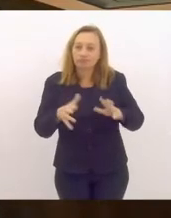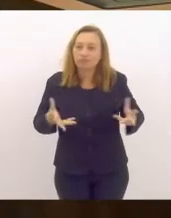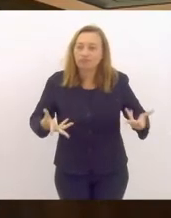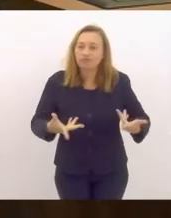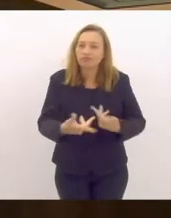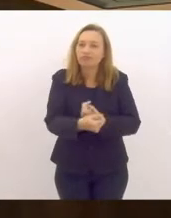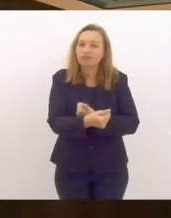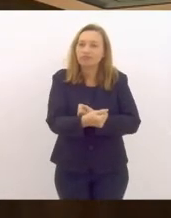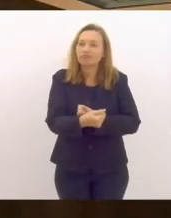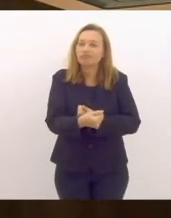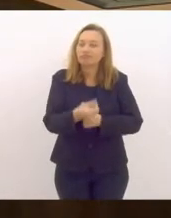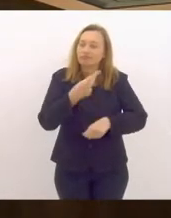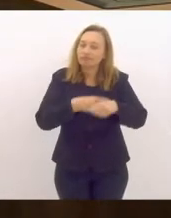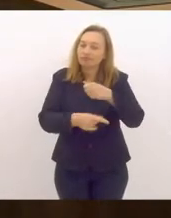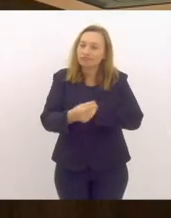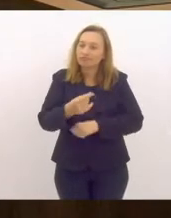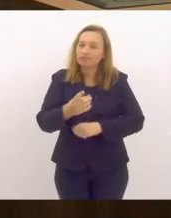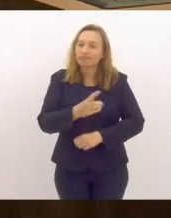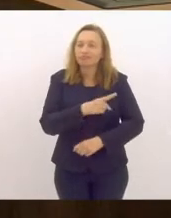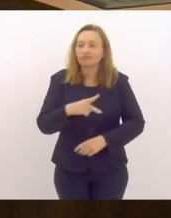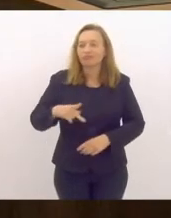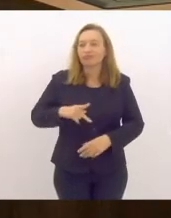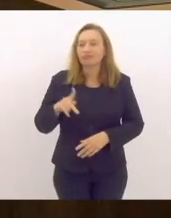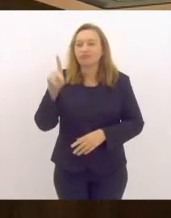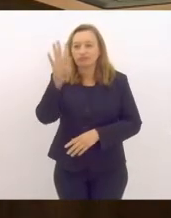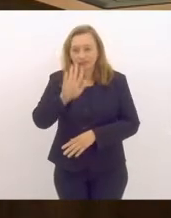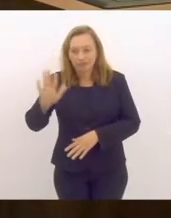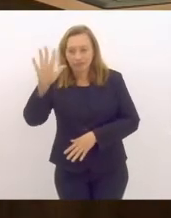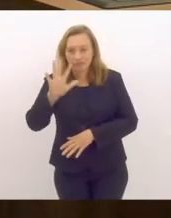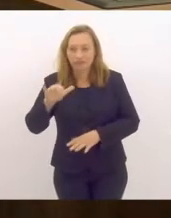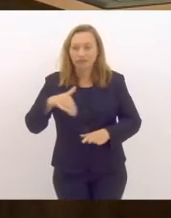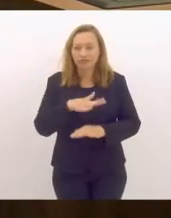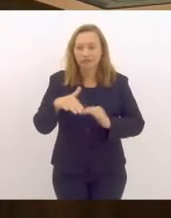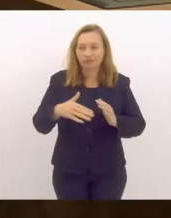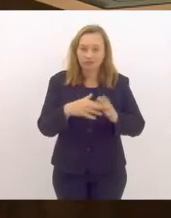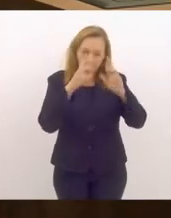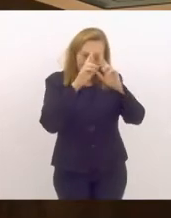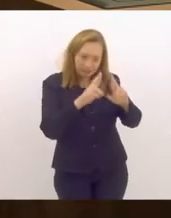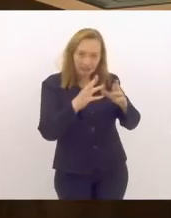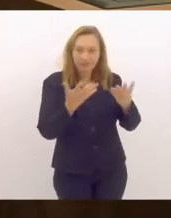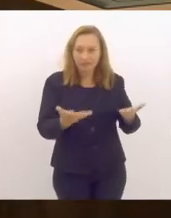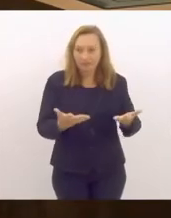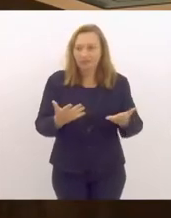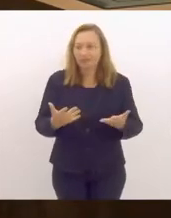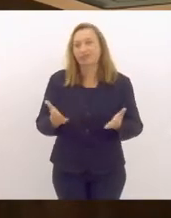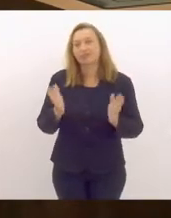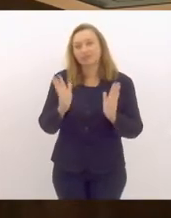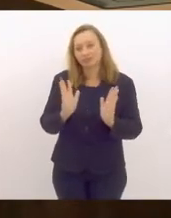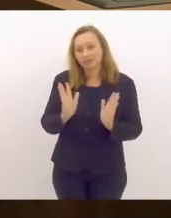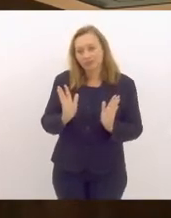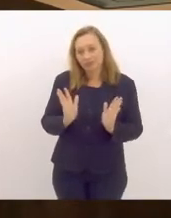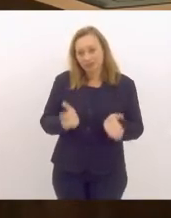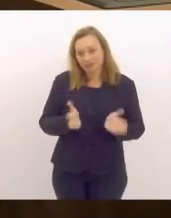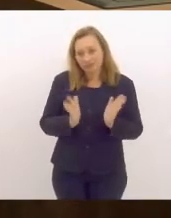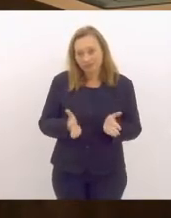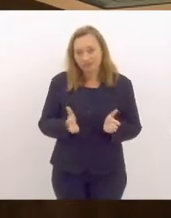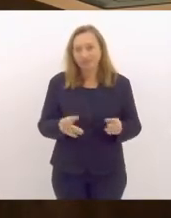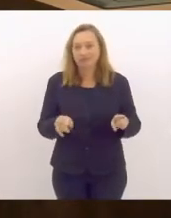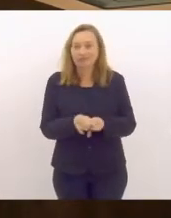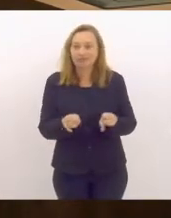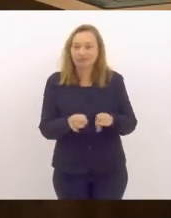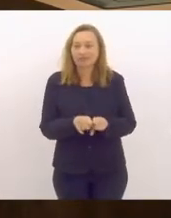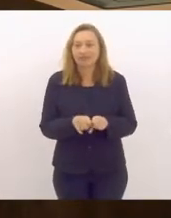maravilhoso, será um eterno defensor público geral, com todo respeito ao atual, que também é um querido. É